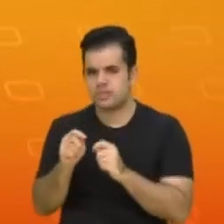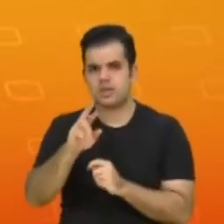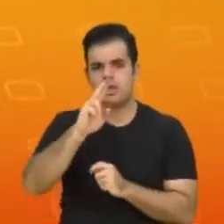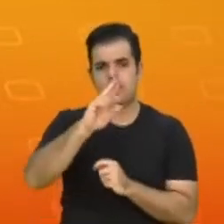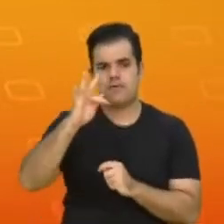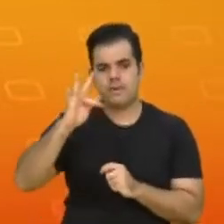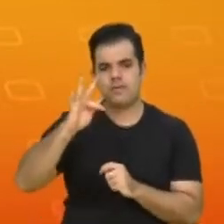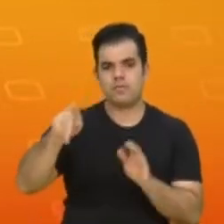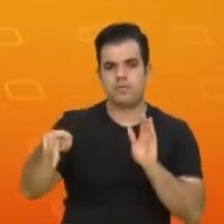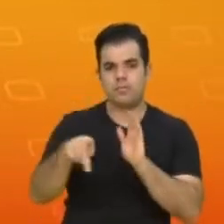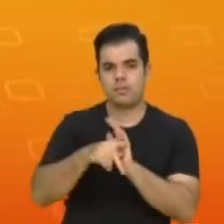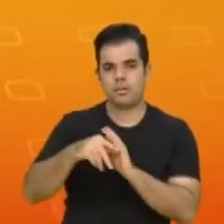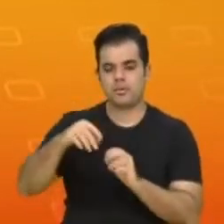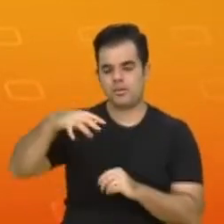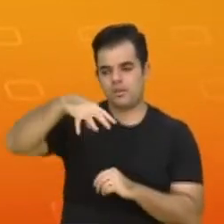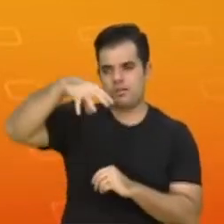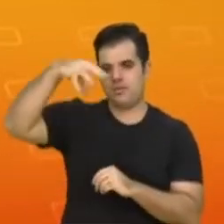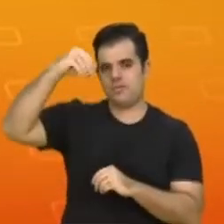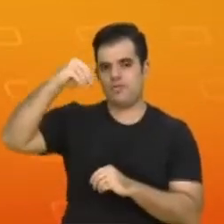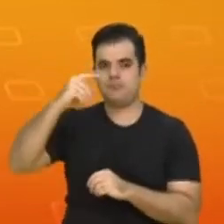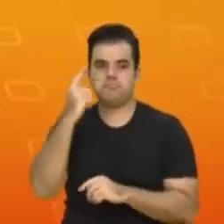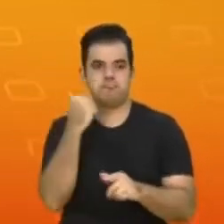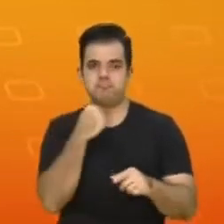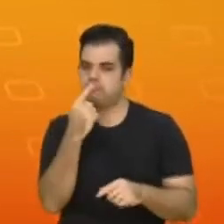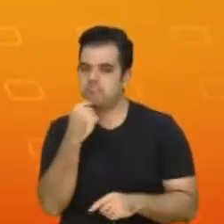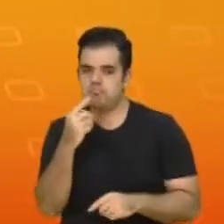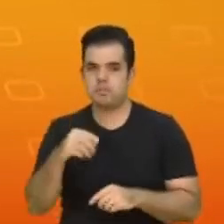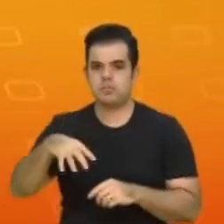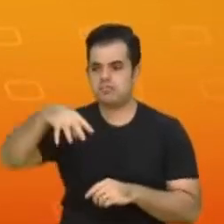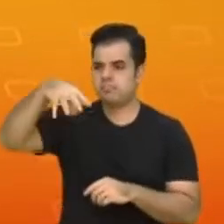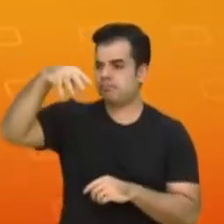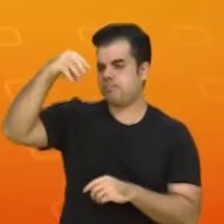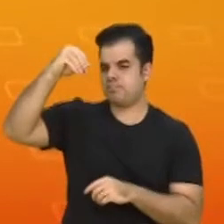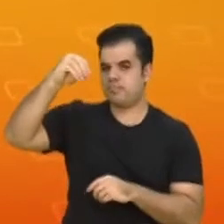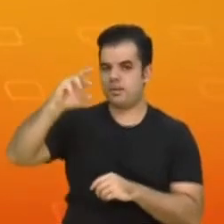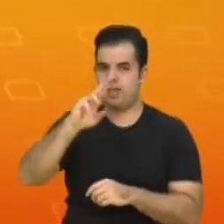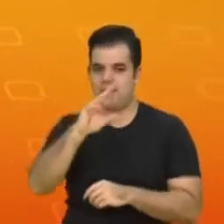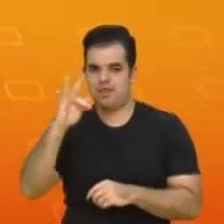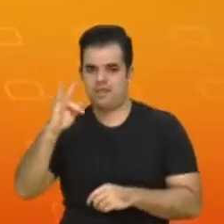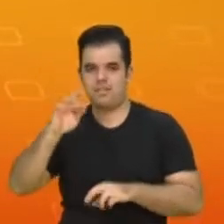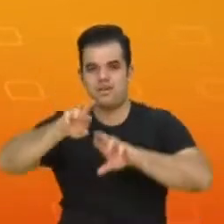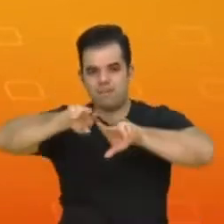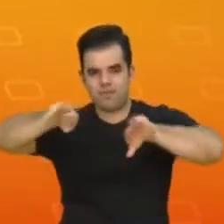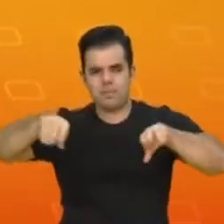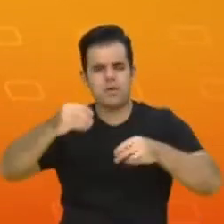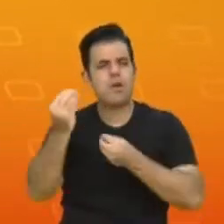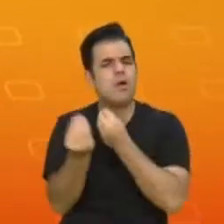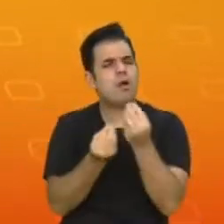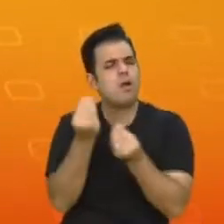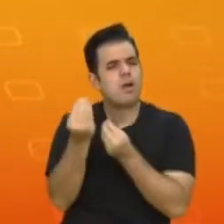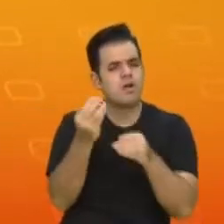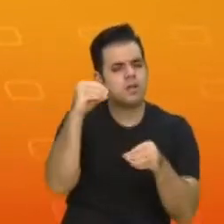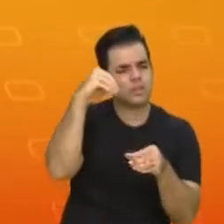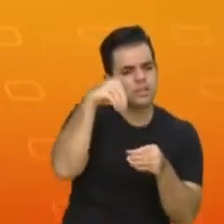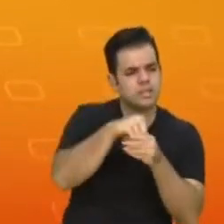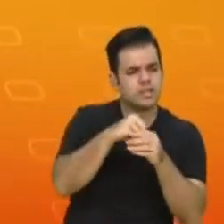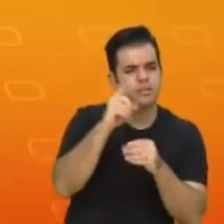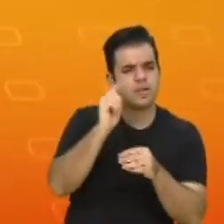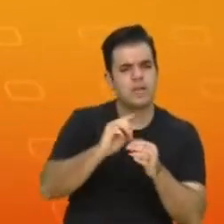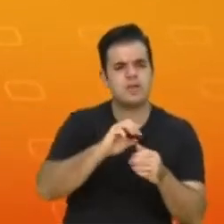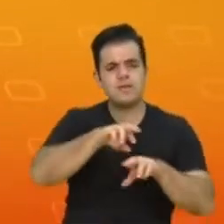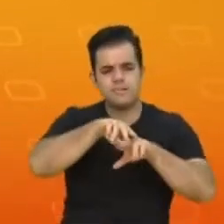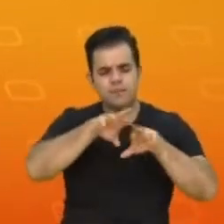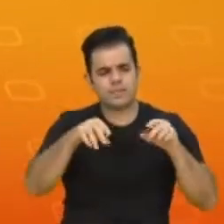né? A antena não está radiando ali, você não está transmitindo, está tudo certo. Agora, como se faz isso pensando